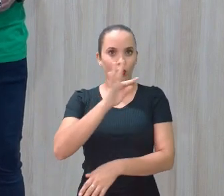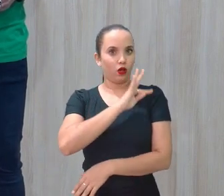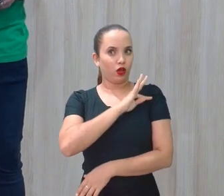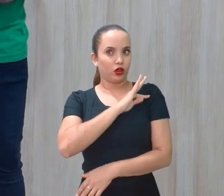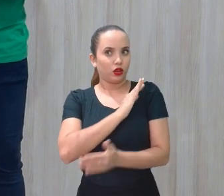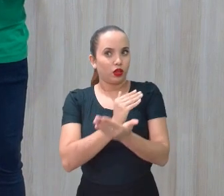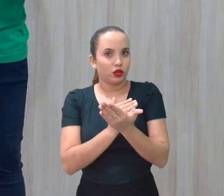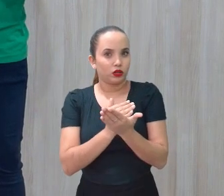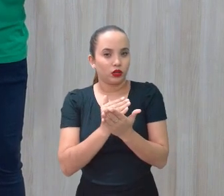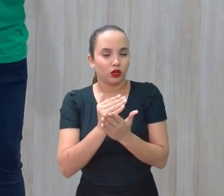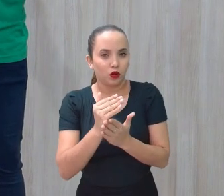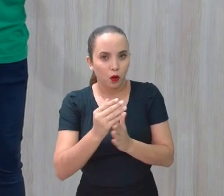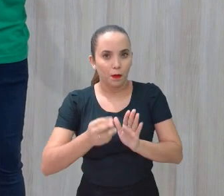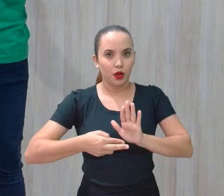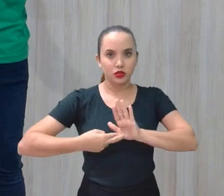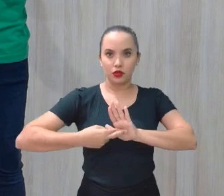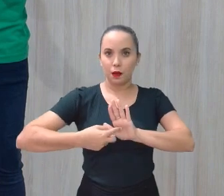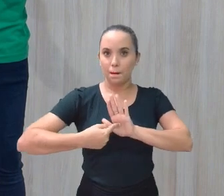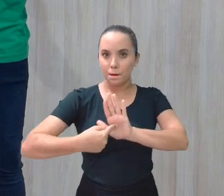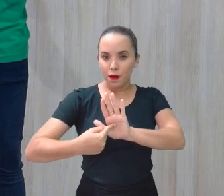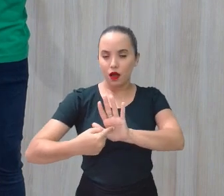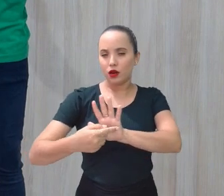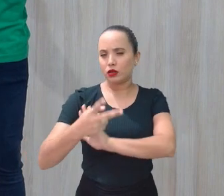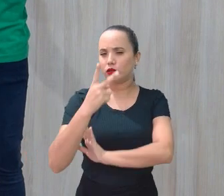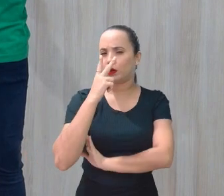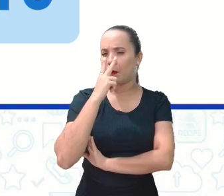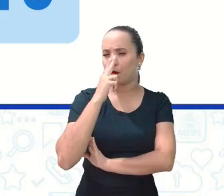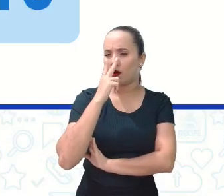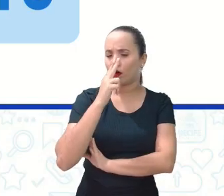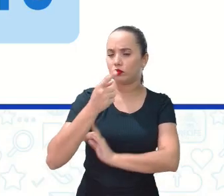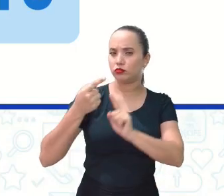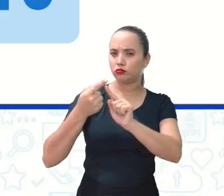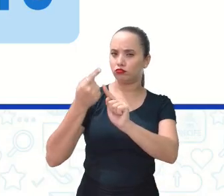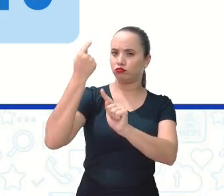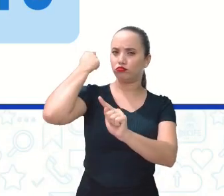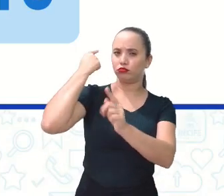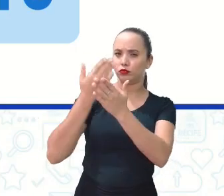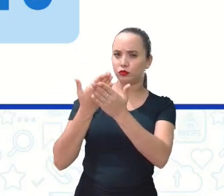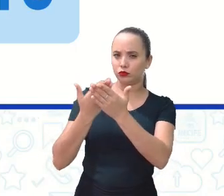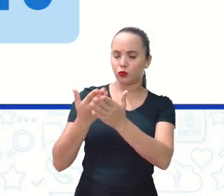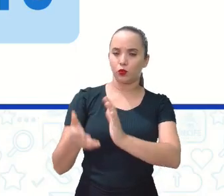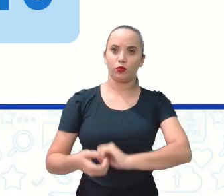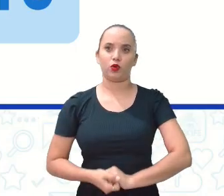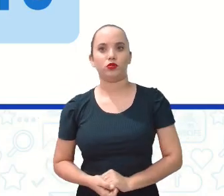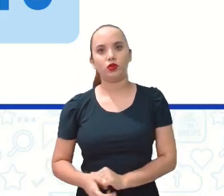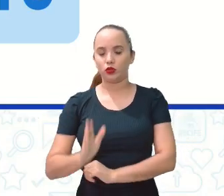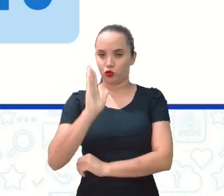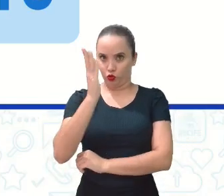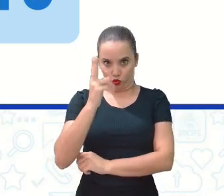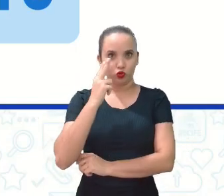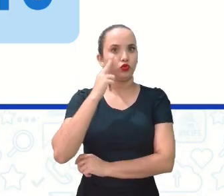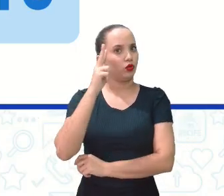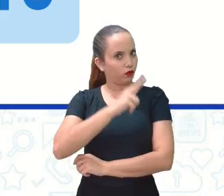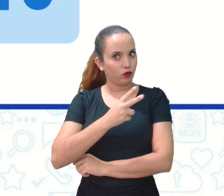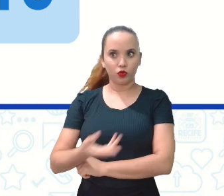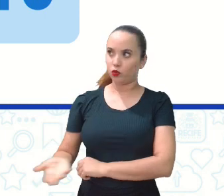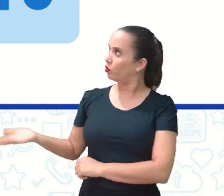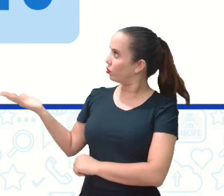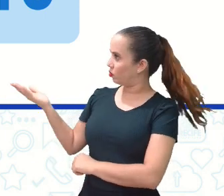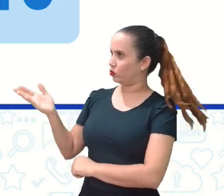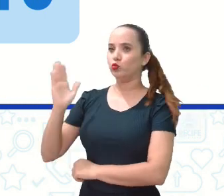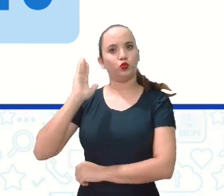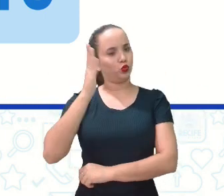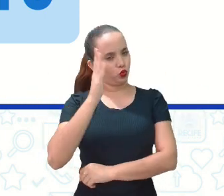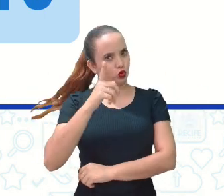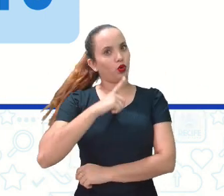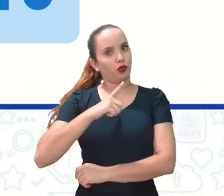a aparecer de forma relacionada com o que a gente fez na aula anterior. Lembra que na aula anterior a gente viu esse tipo de situação, onde a gente tem